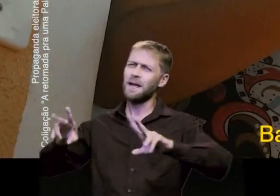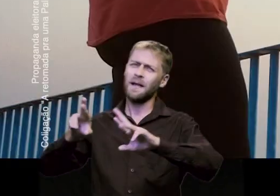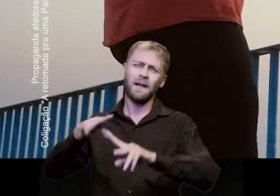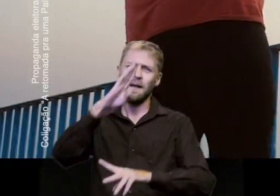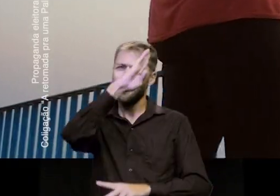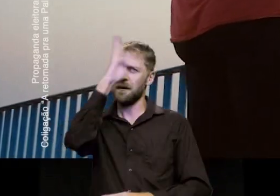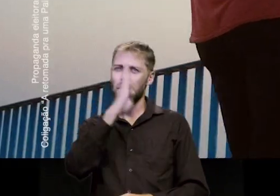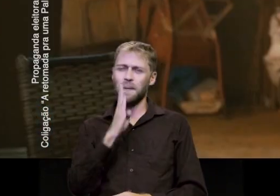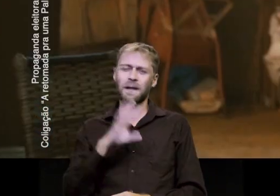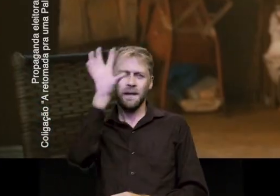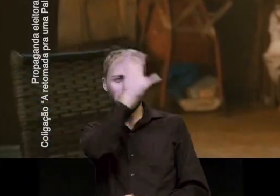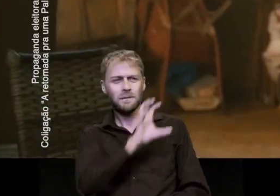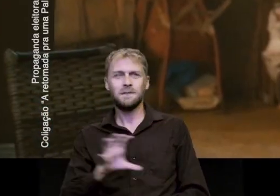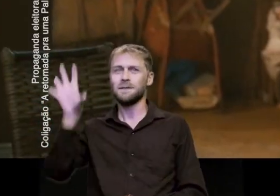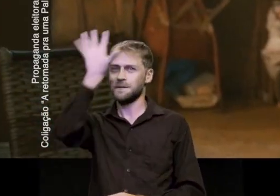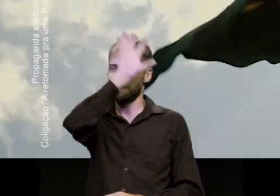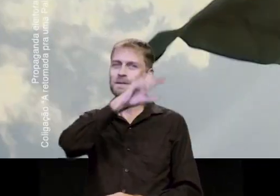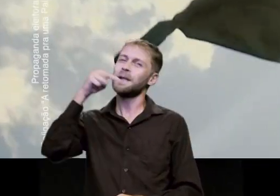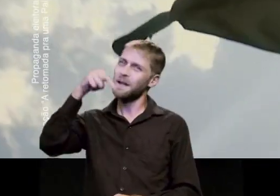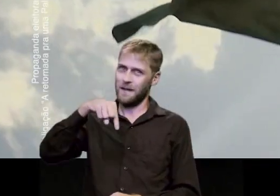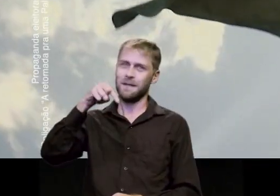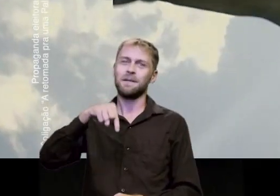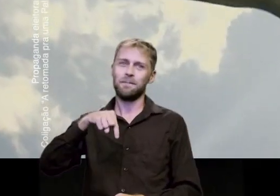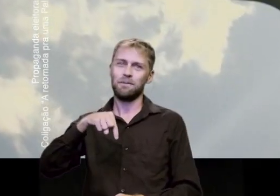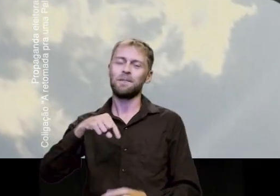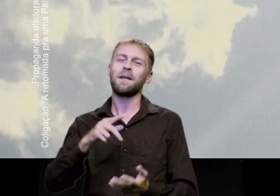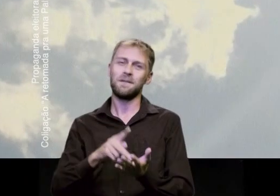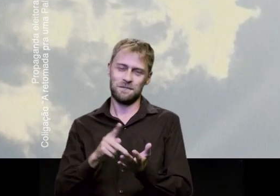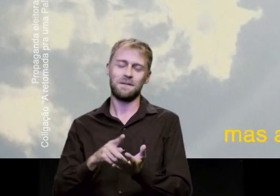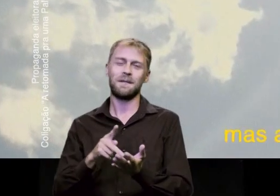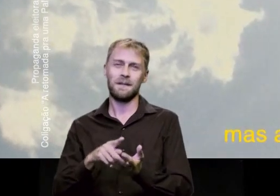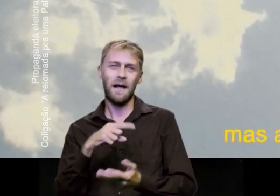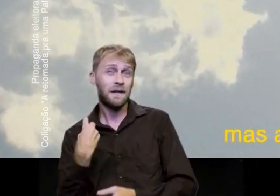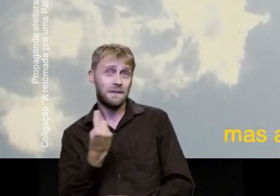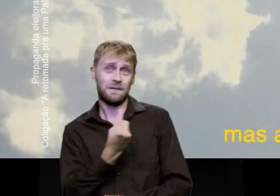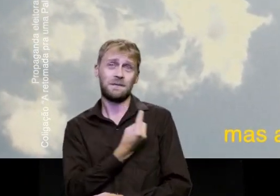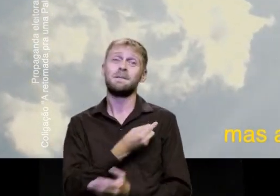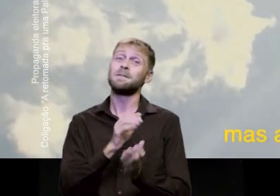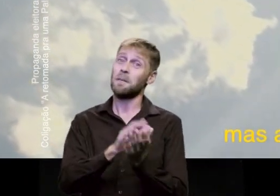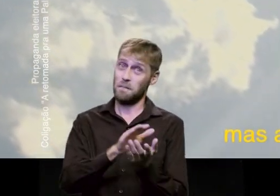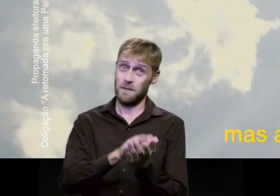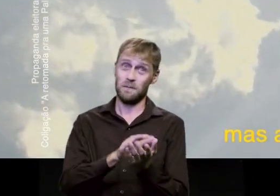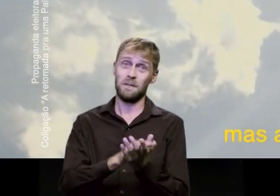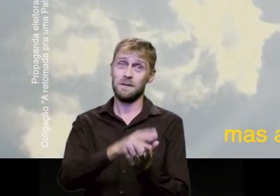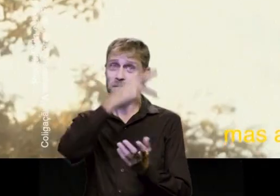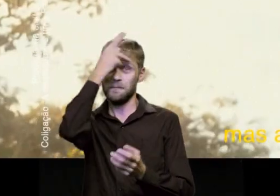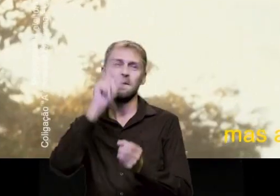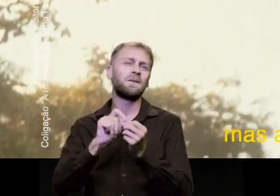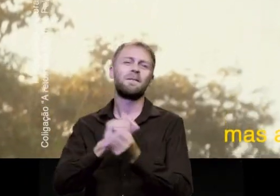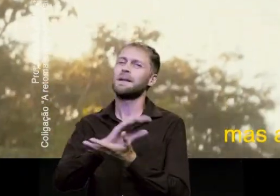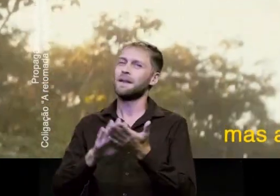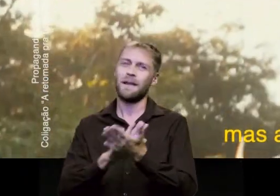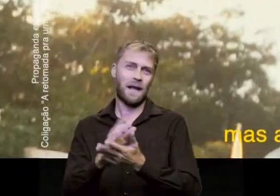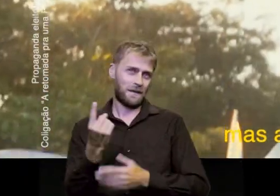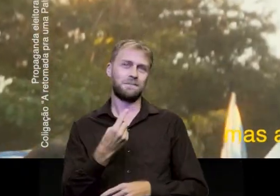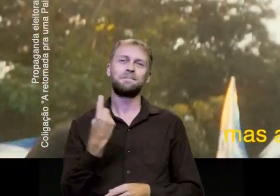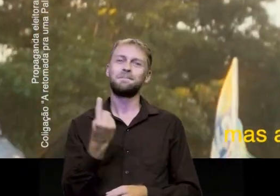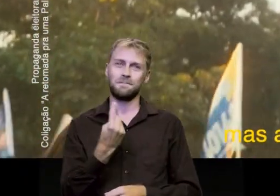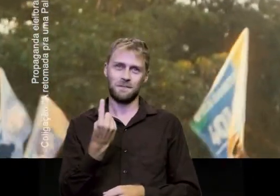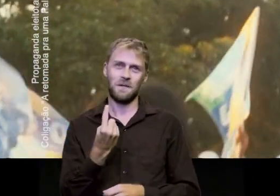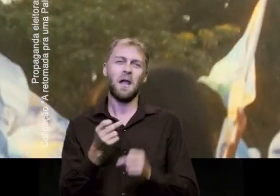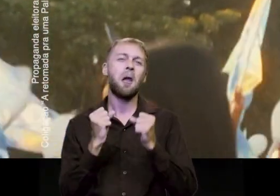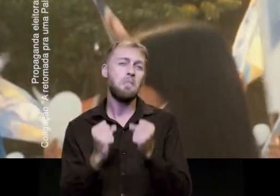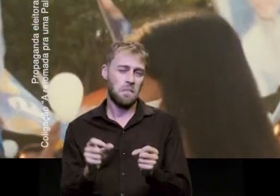goianos, matogrossenses, paraenses. Tem gente de todo o Brasil. Mas a verdade é que aqui somos todos palmenses.